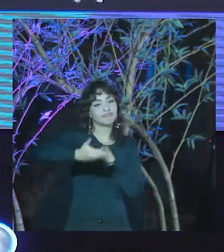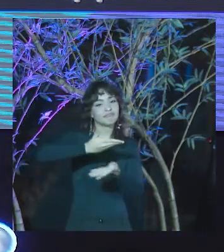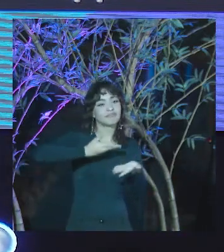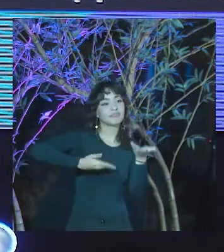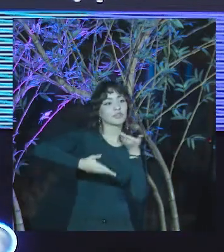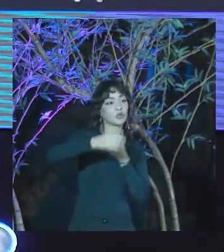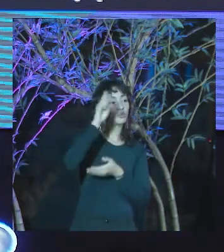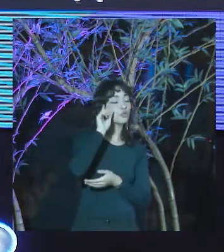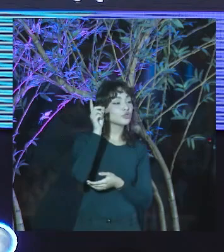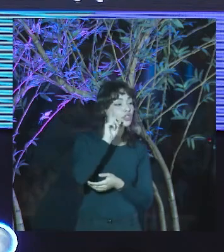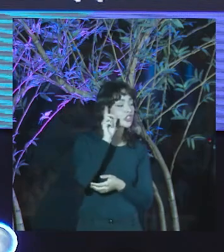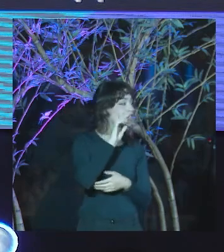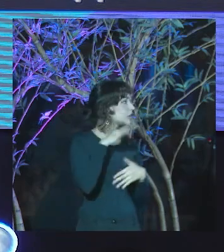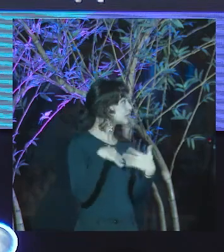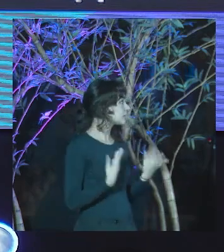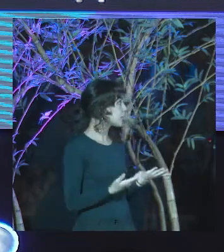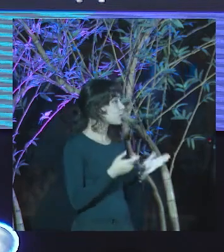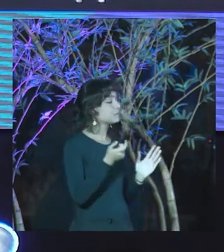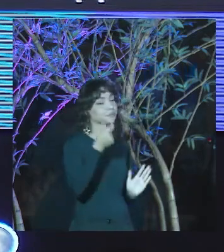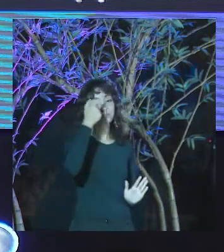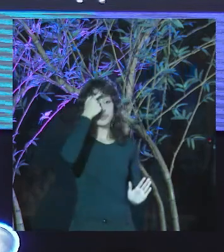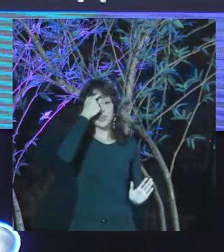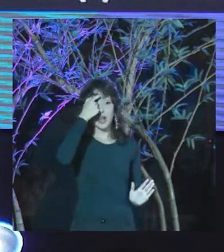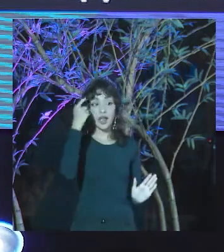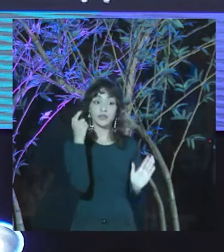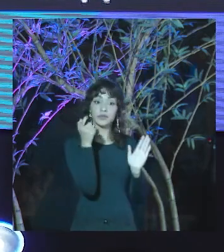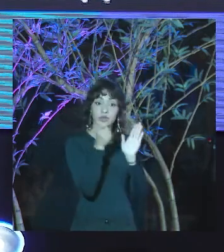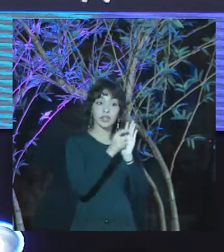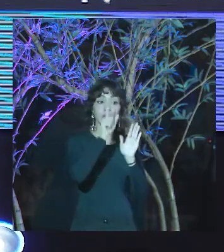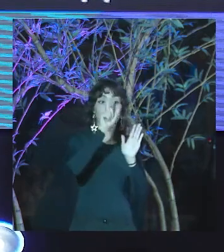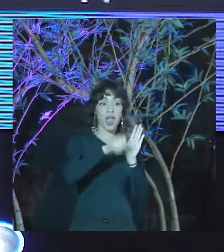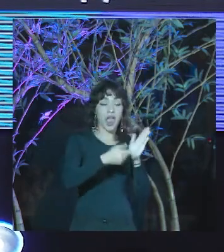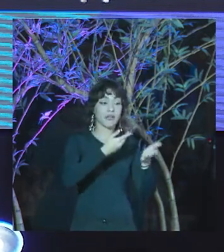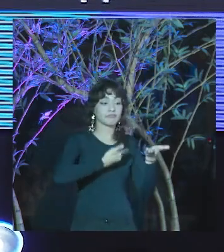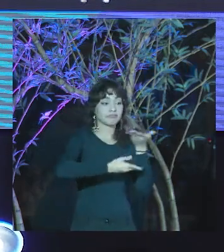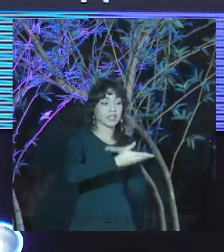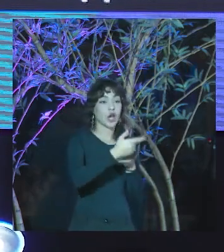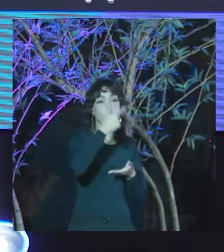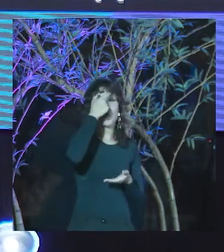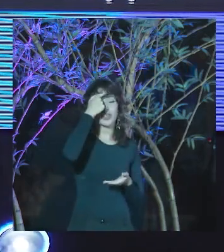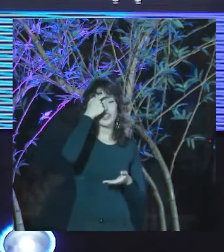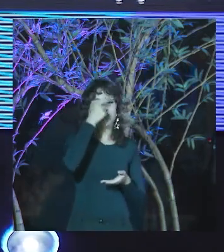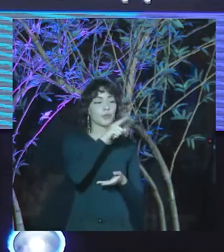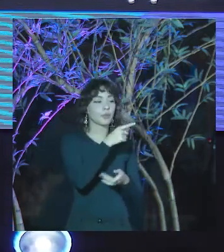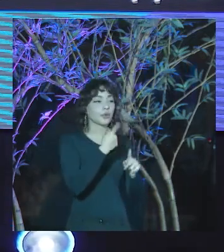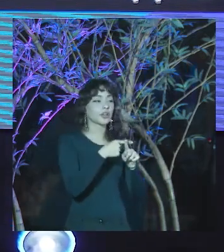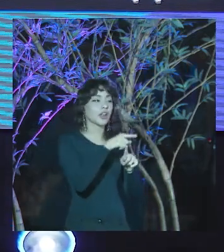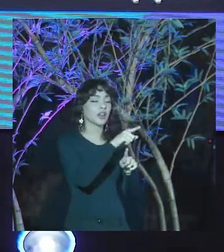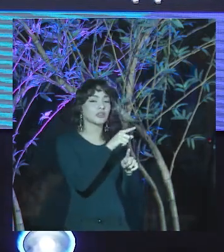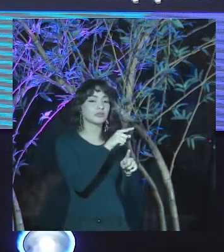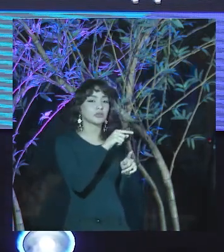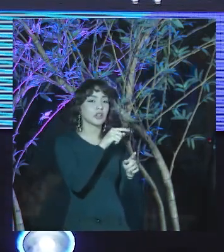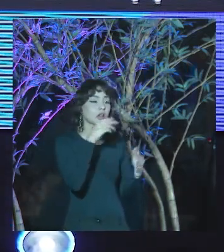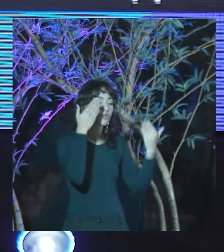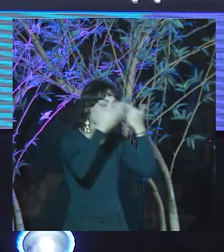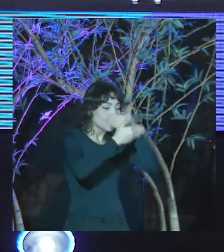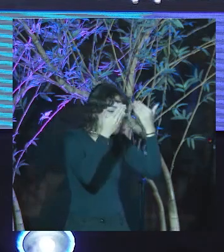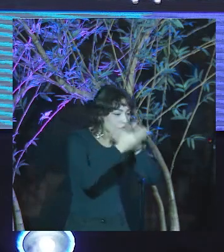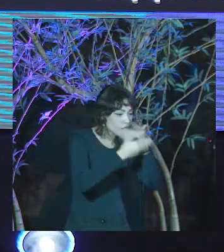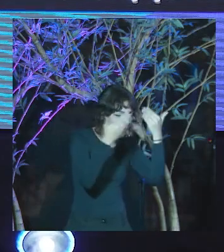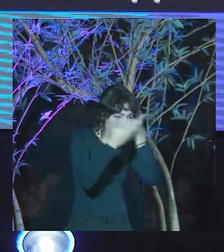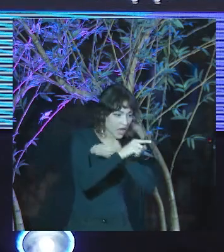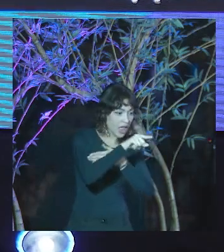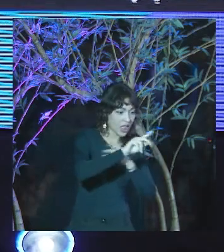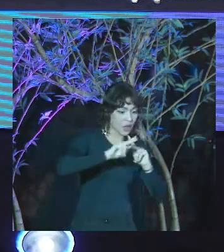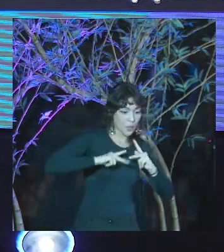cognitiva. Então ela é incômoda porque ela é invisível. A gente não consegue tangibilizar o quanto é humano e o